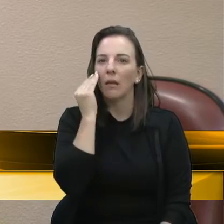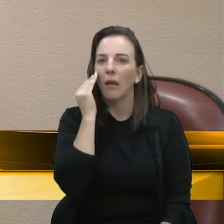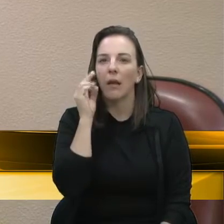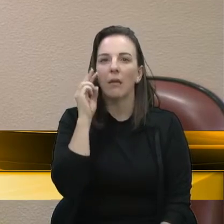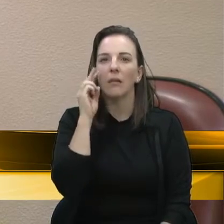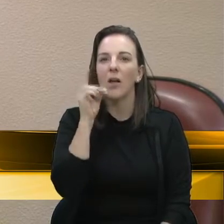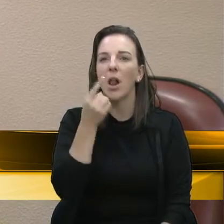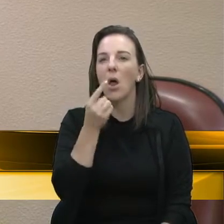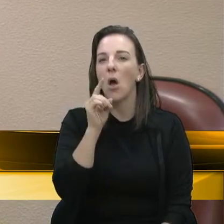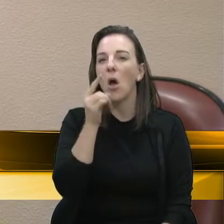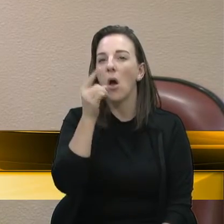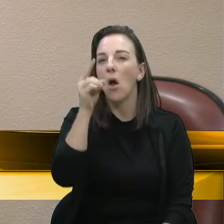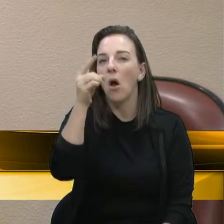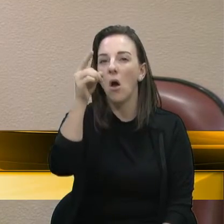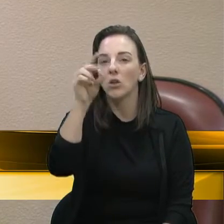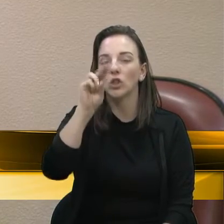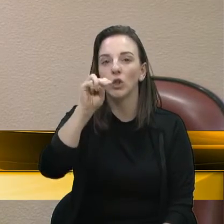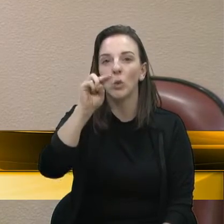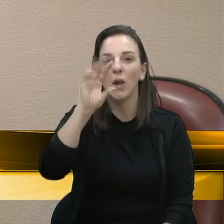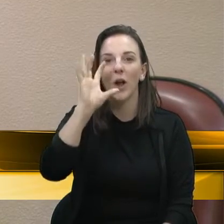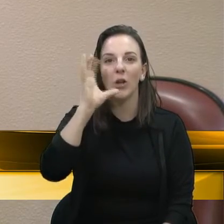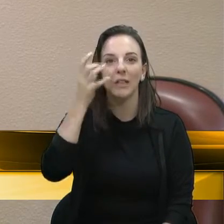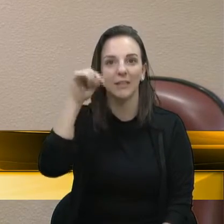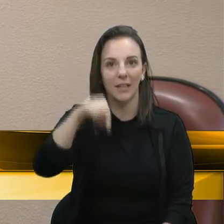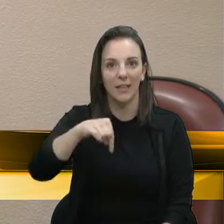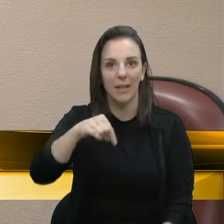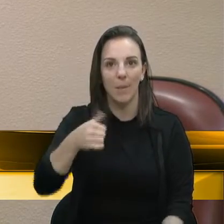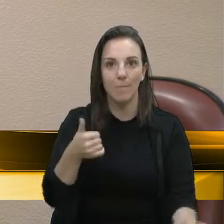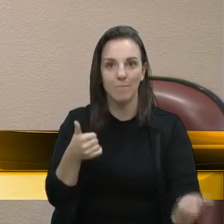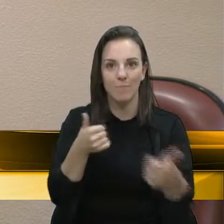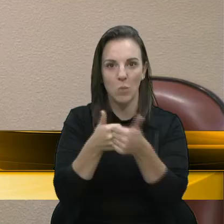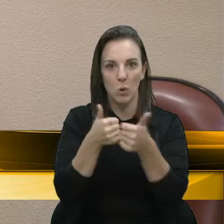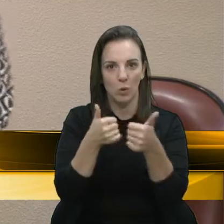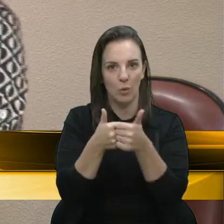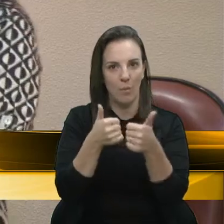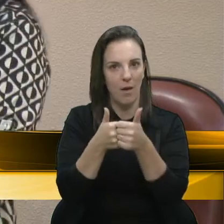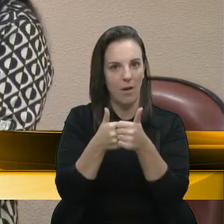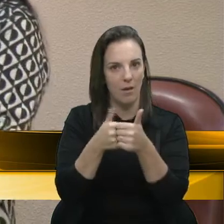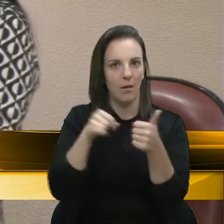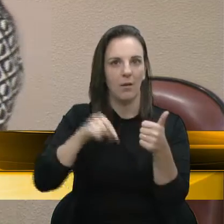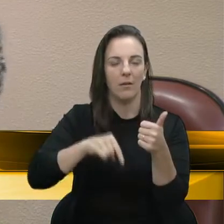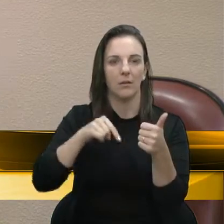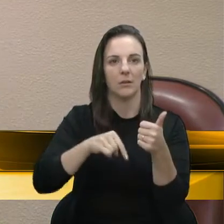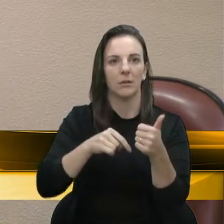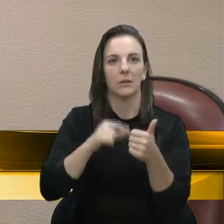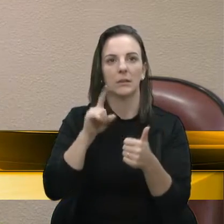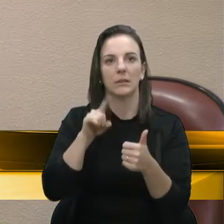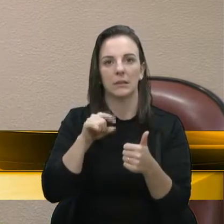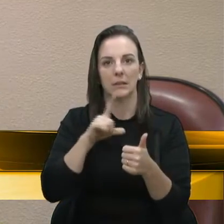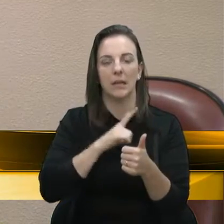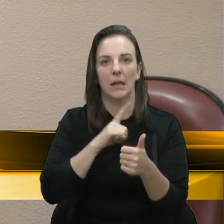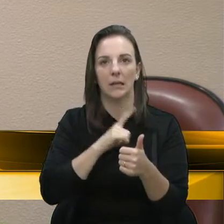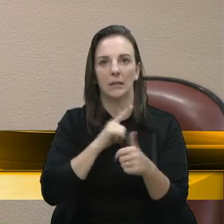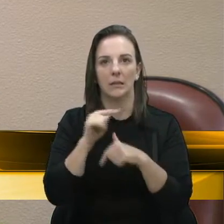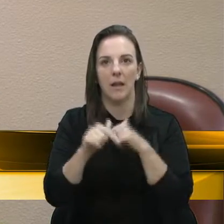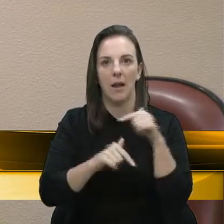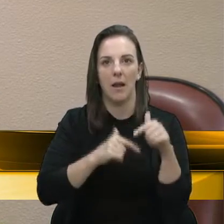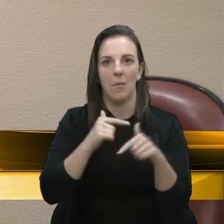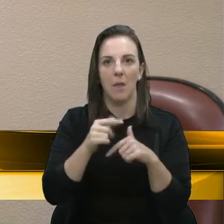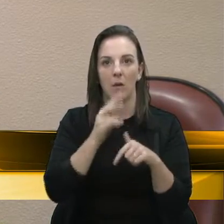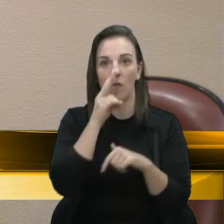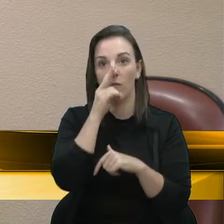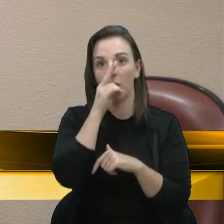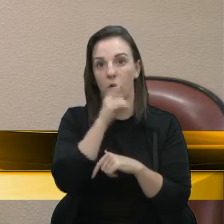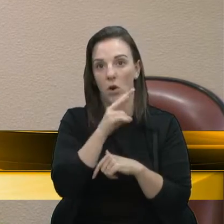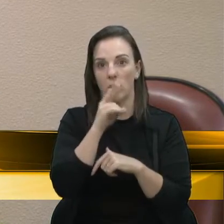que a gente achou que nunca pudesse chegar aqui. Ela está muito perto da gente. Então, tem um trabalho intenso para que isso não